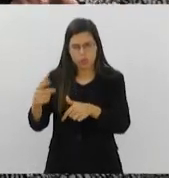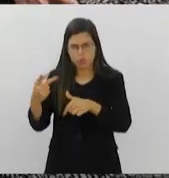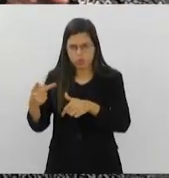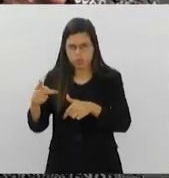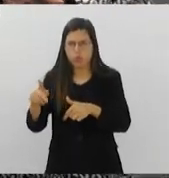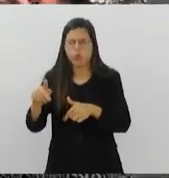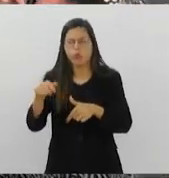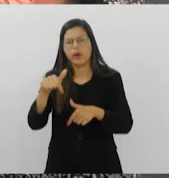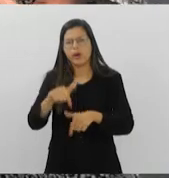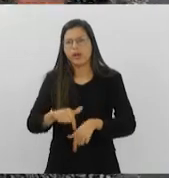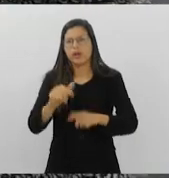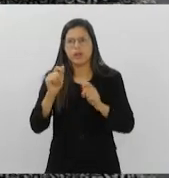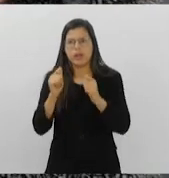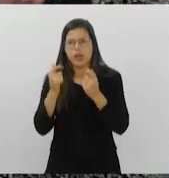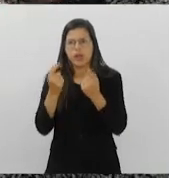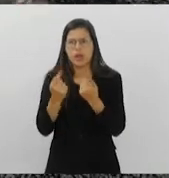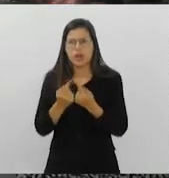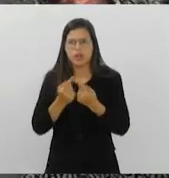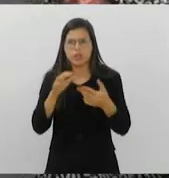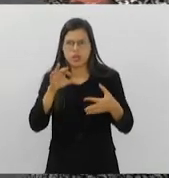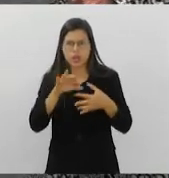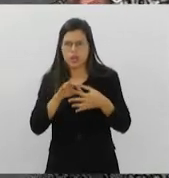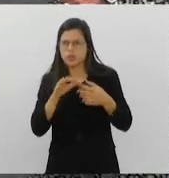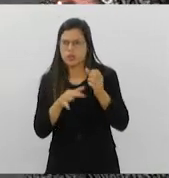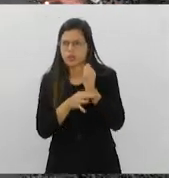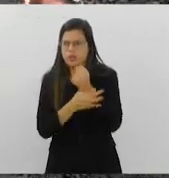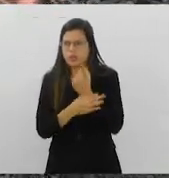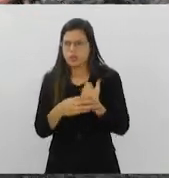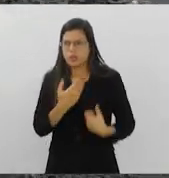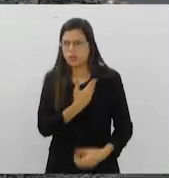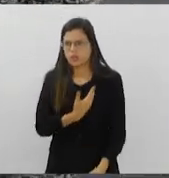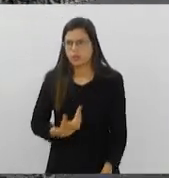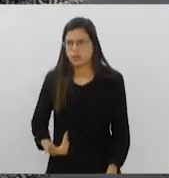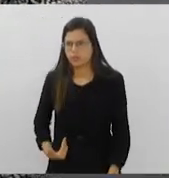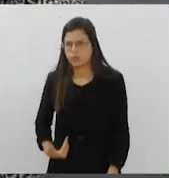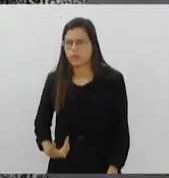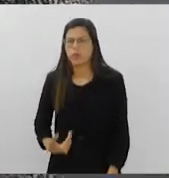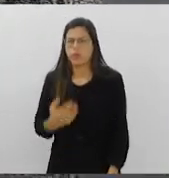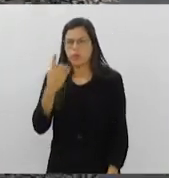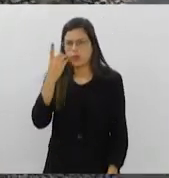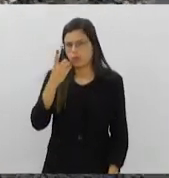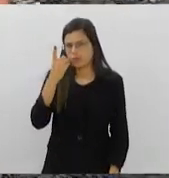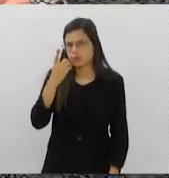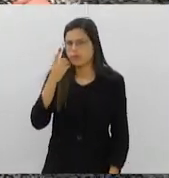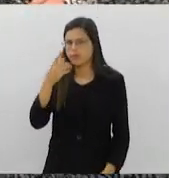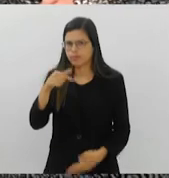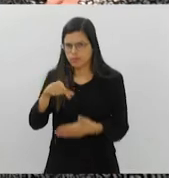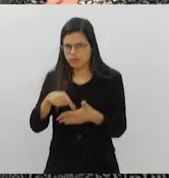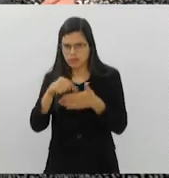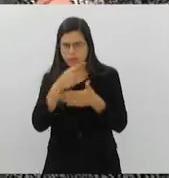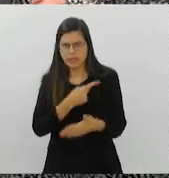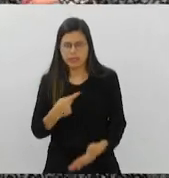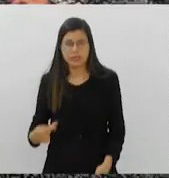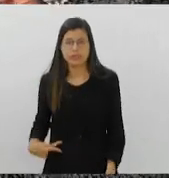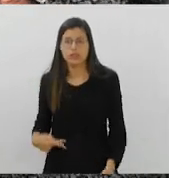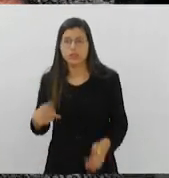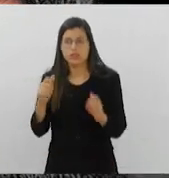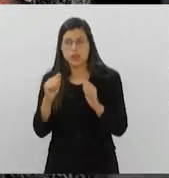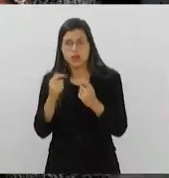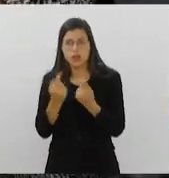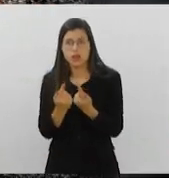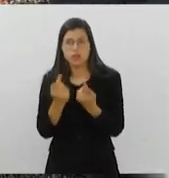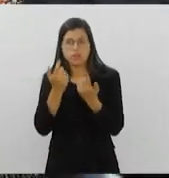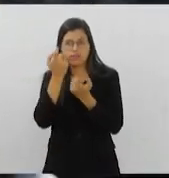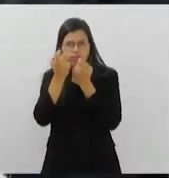segurança pública. O presidente Bacelar tem estado preocupado com as questões, querendo